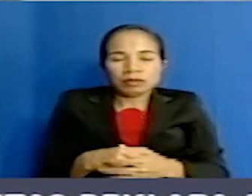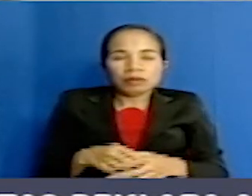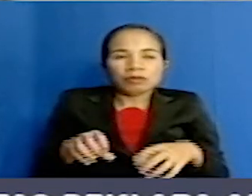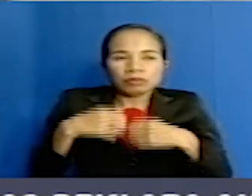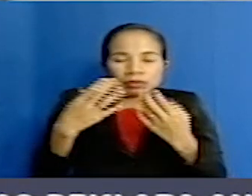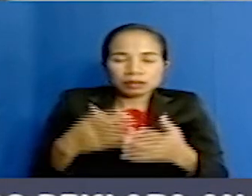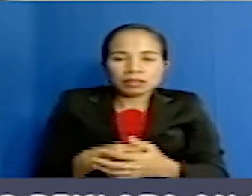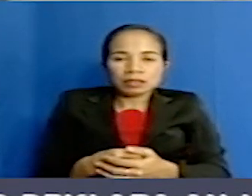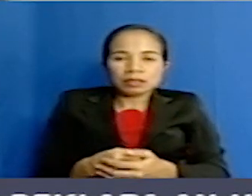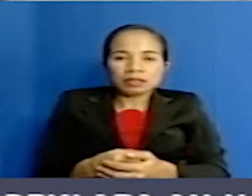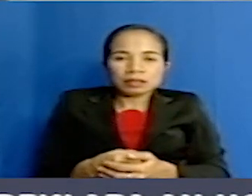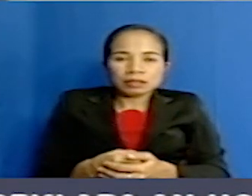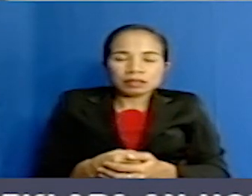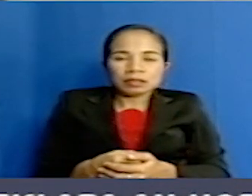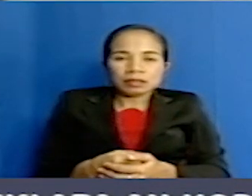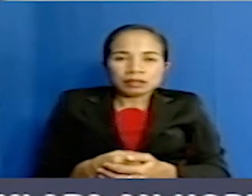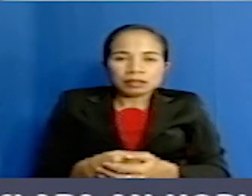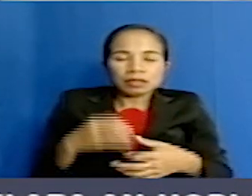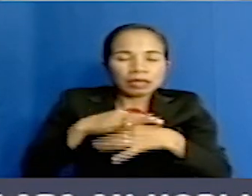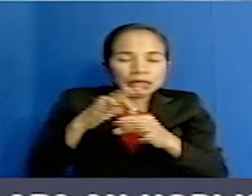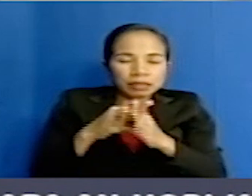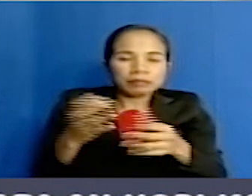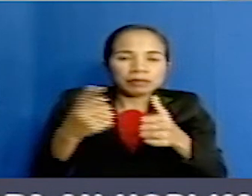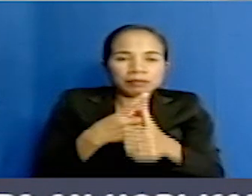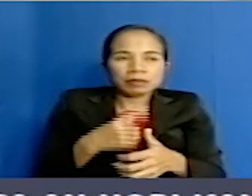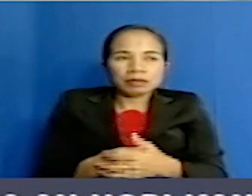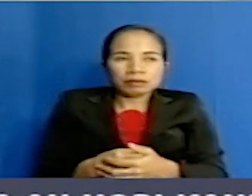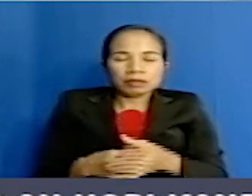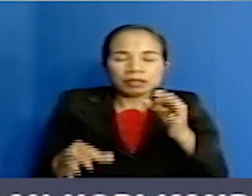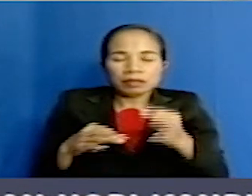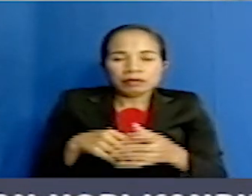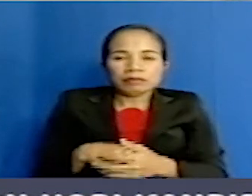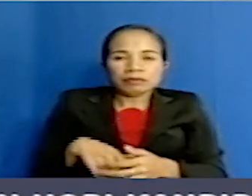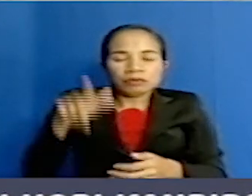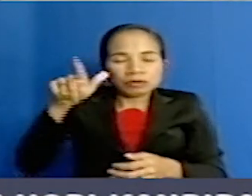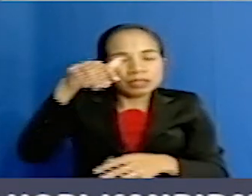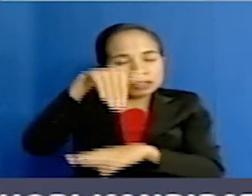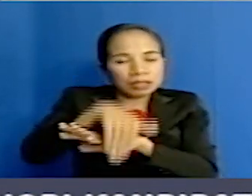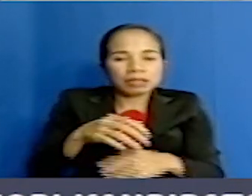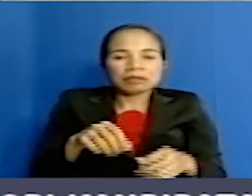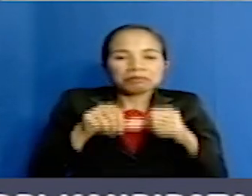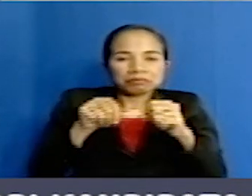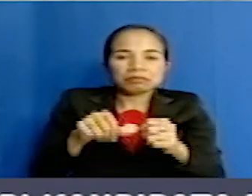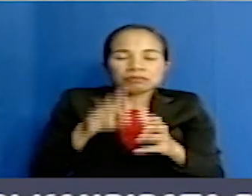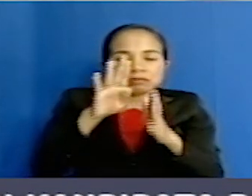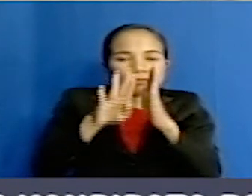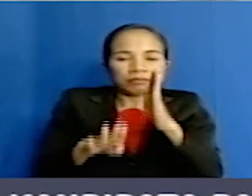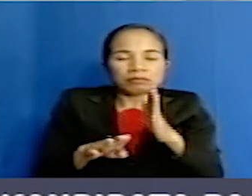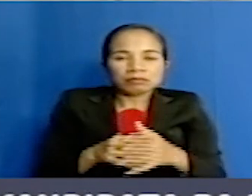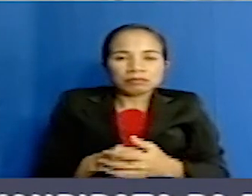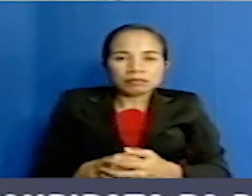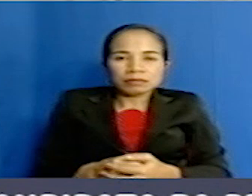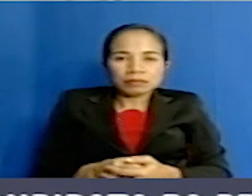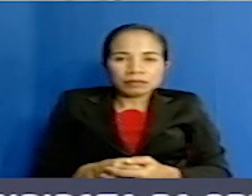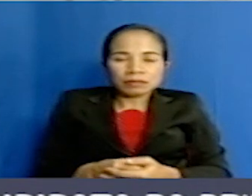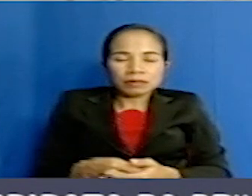tunla lais para, perben idene, oito idene lai. Se la fele, se você, carame, tu mau, tirame, ten tamane ana. Hau tere ulu